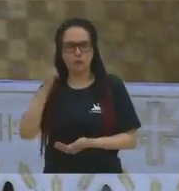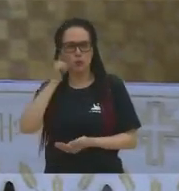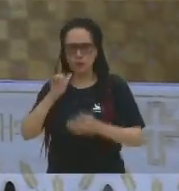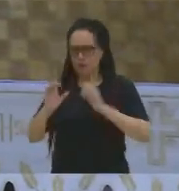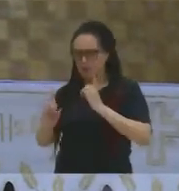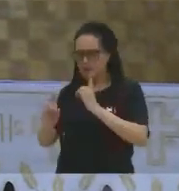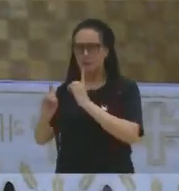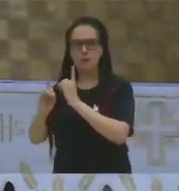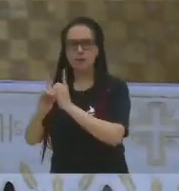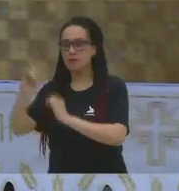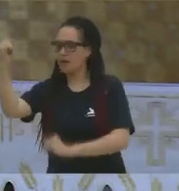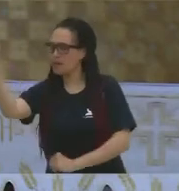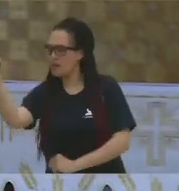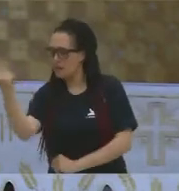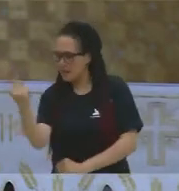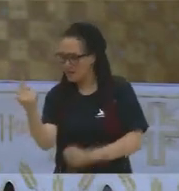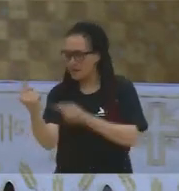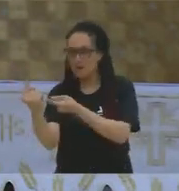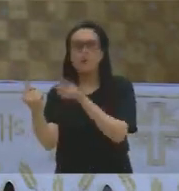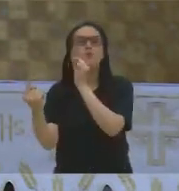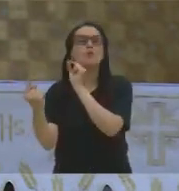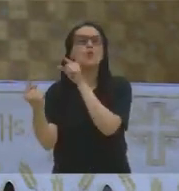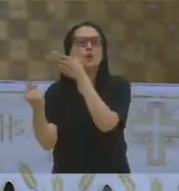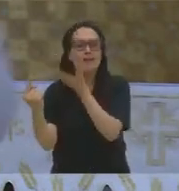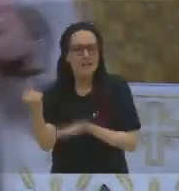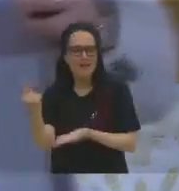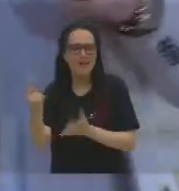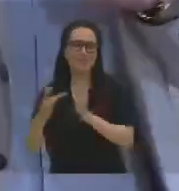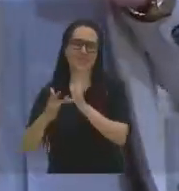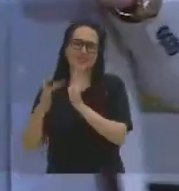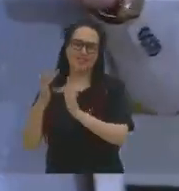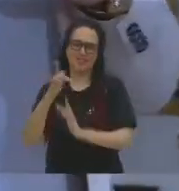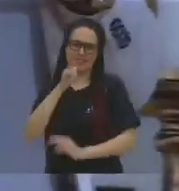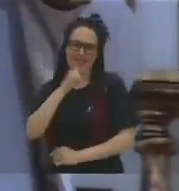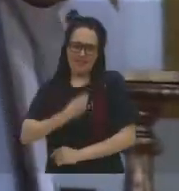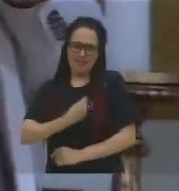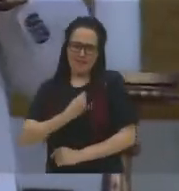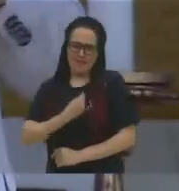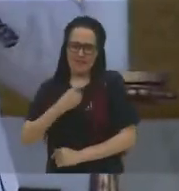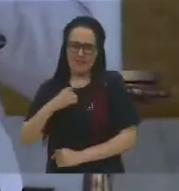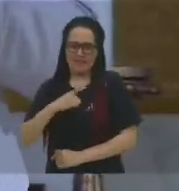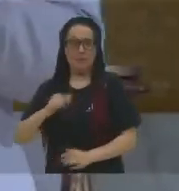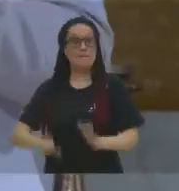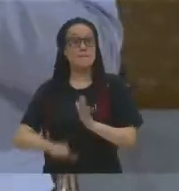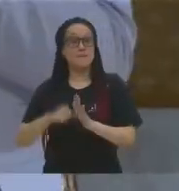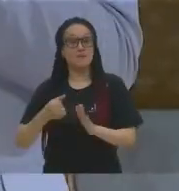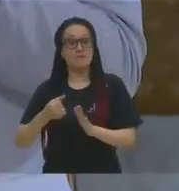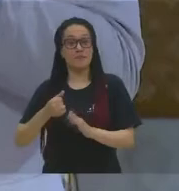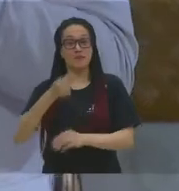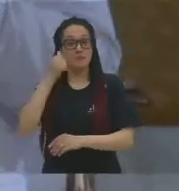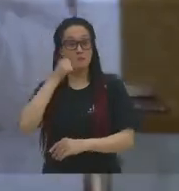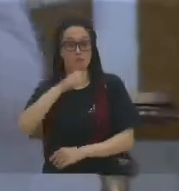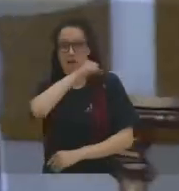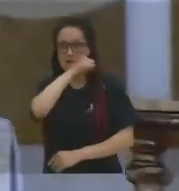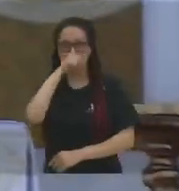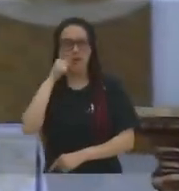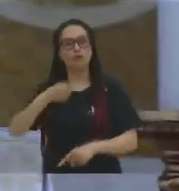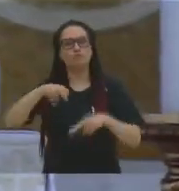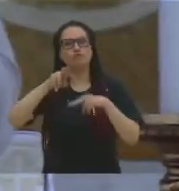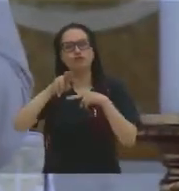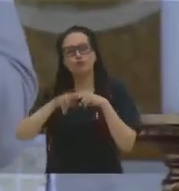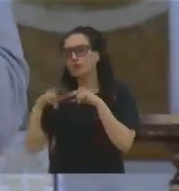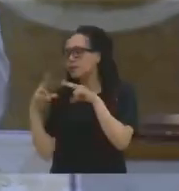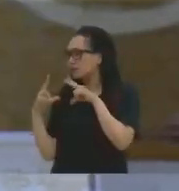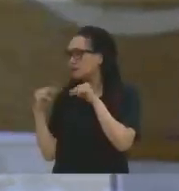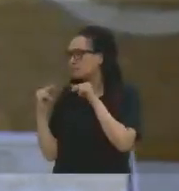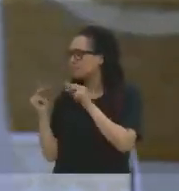aquele que era água viva para ela. Primeiro ela senta e conversa com ele. Isso acontece em cada